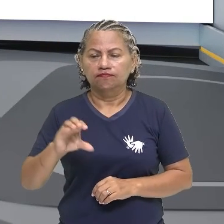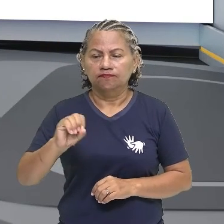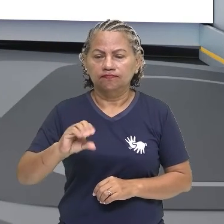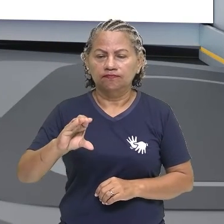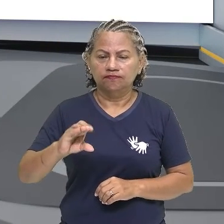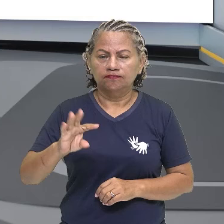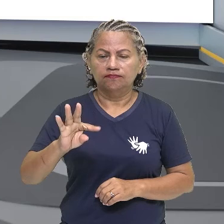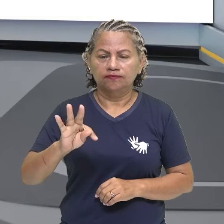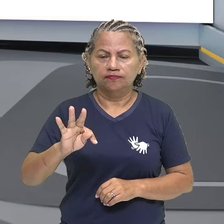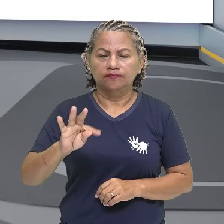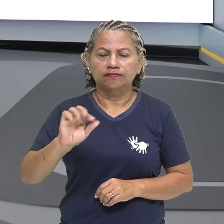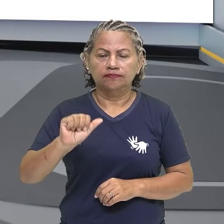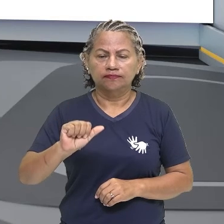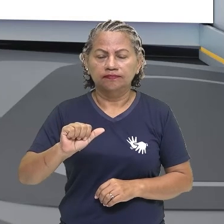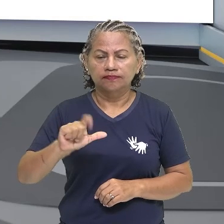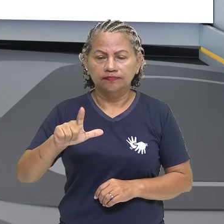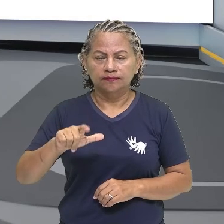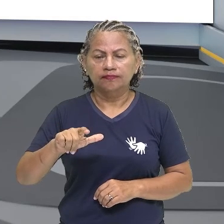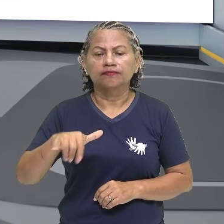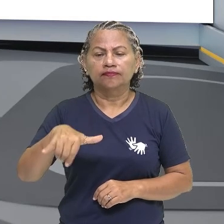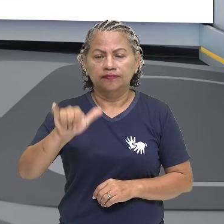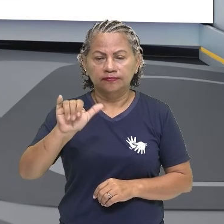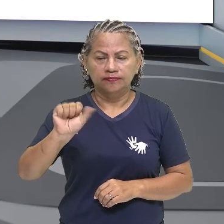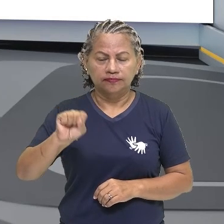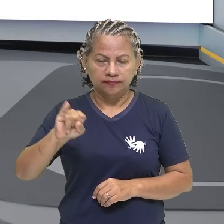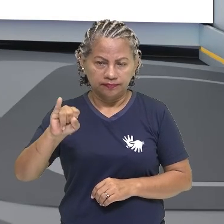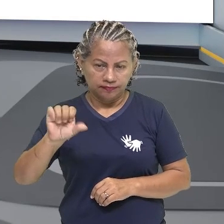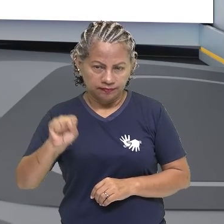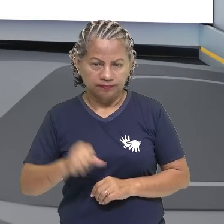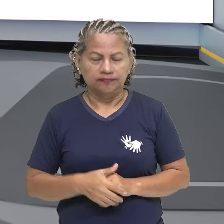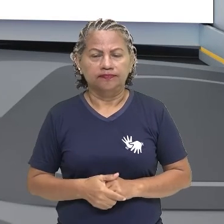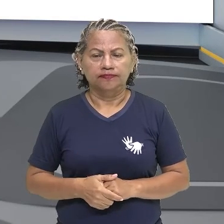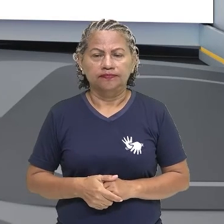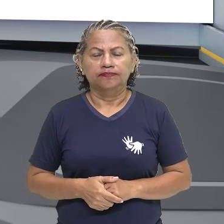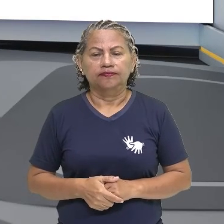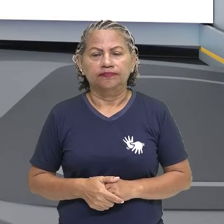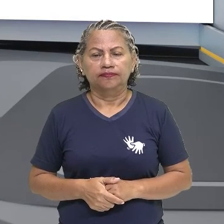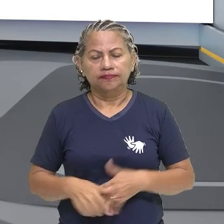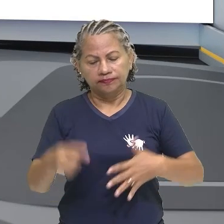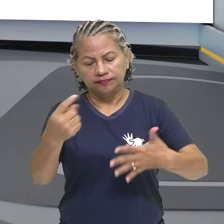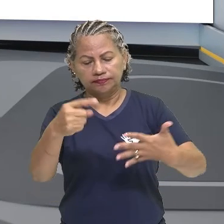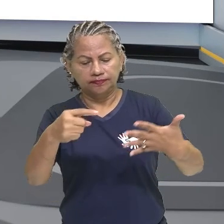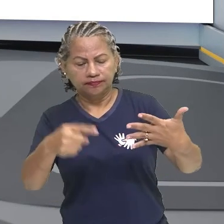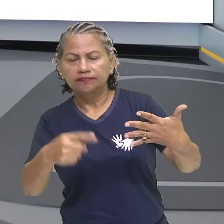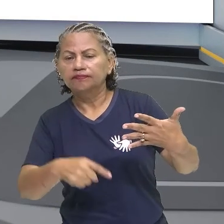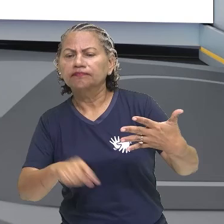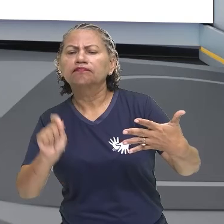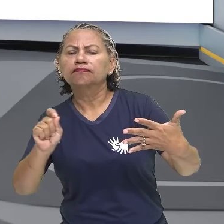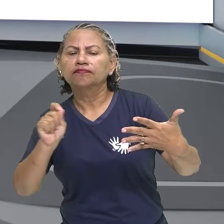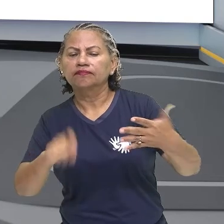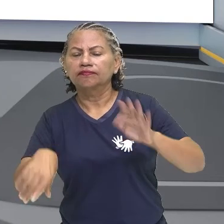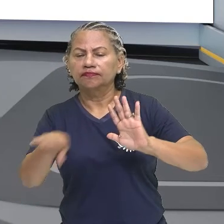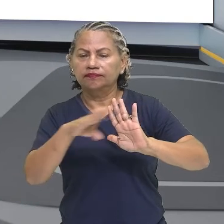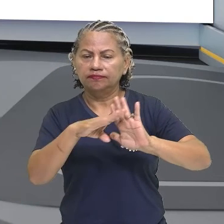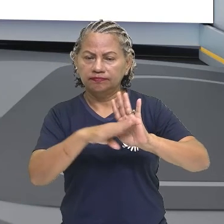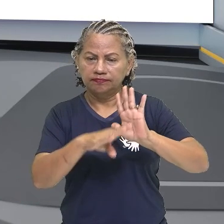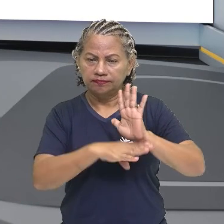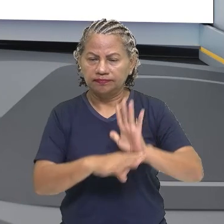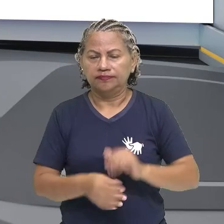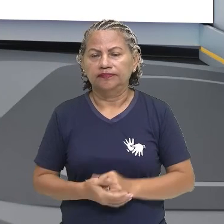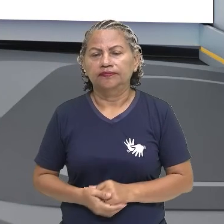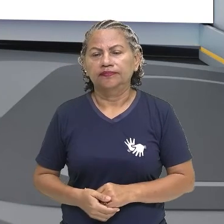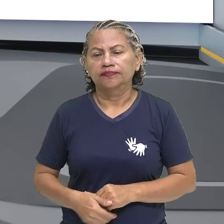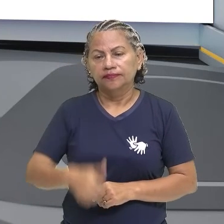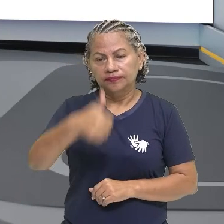do octálisis, tá? O que compreende esse octálisis?